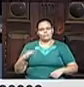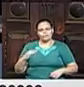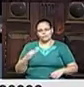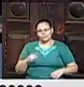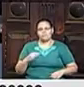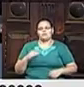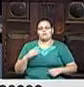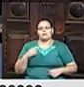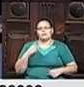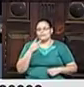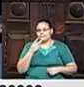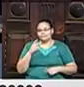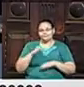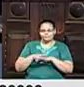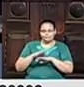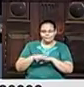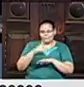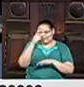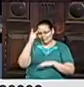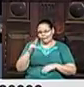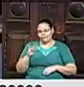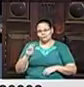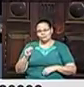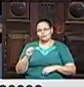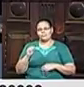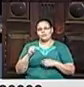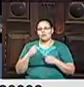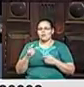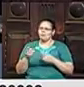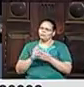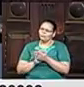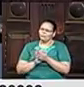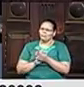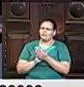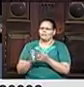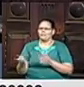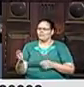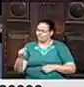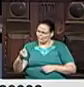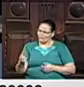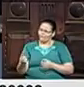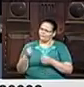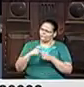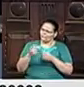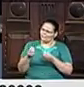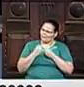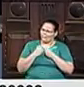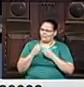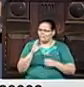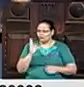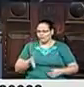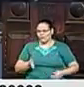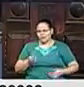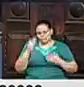sendo proclamada pelas vítimas, é: entrega das chaves já. Muito obrigado, senhora presidente.